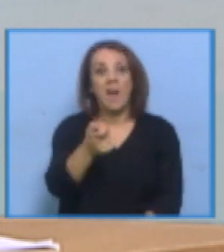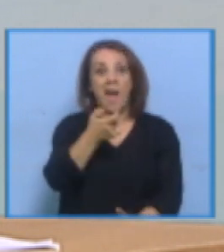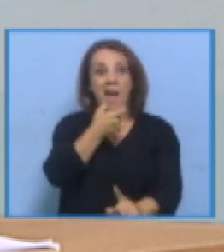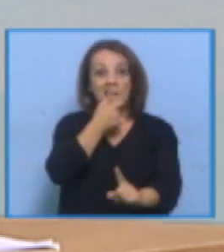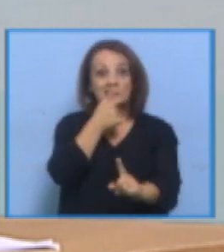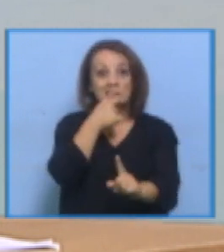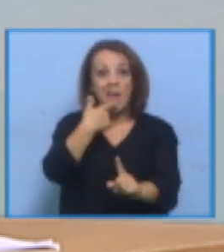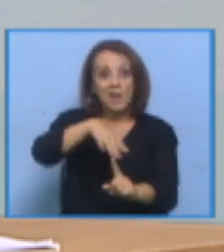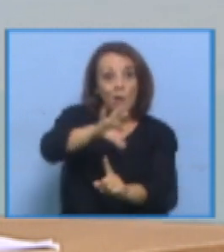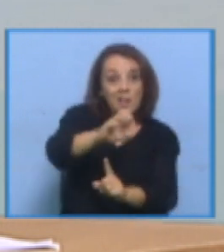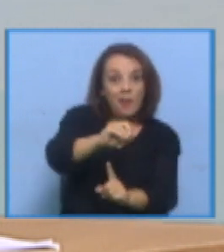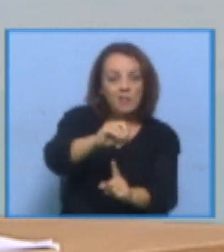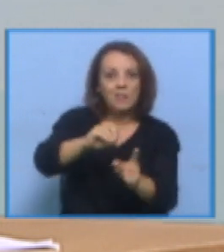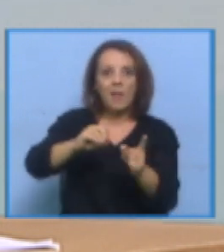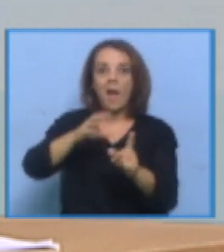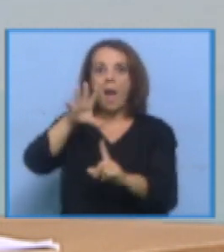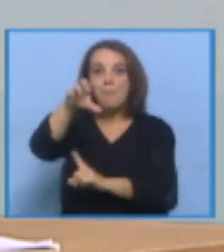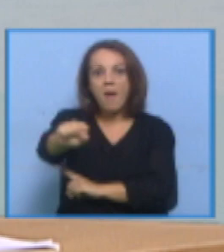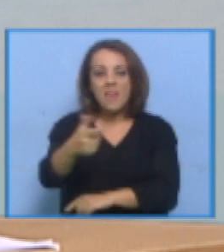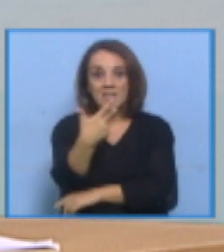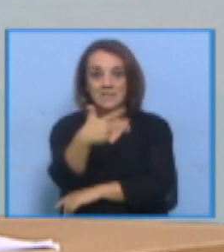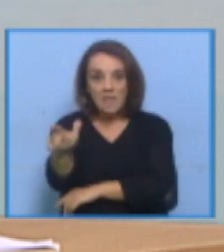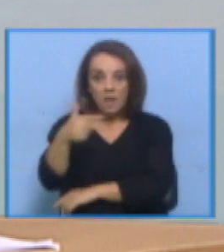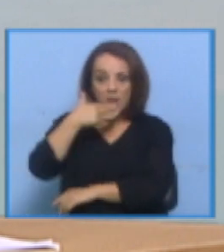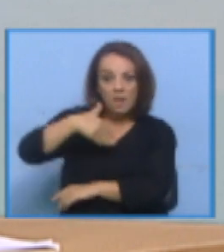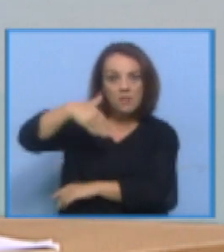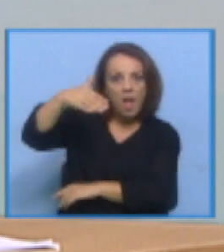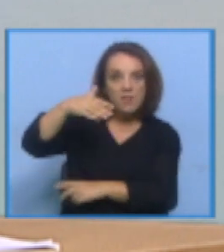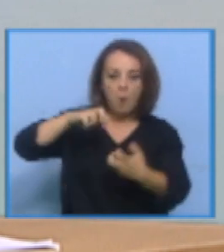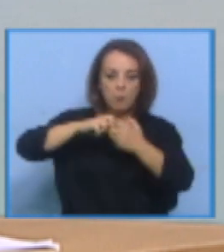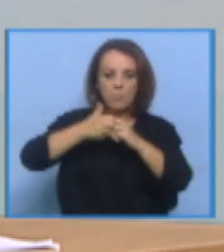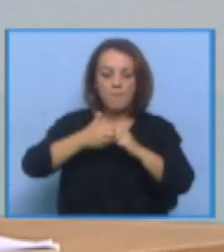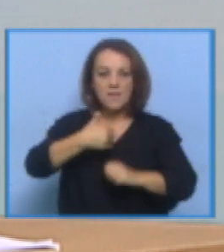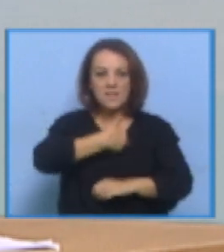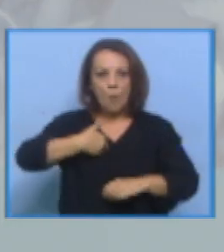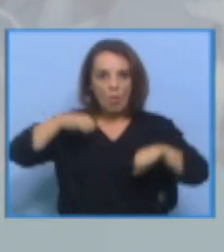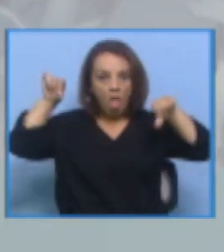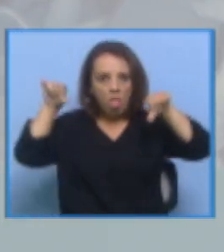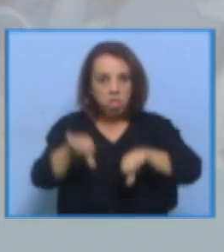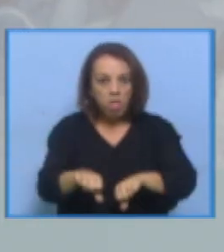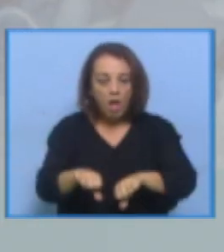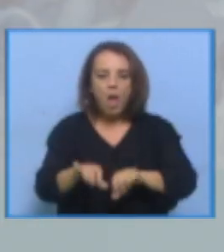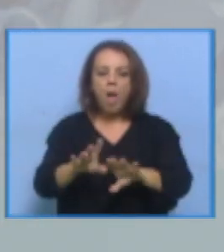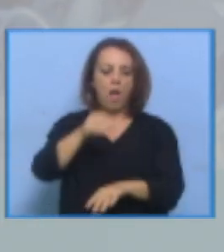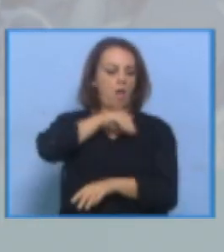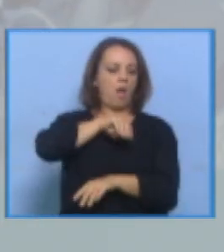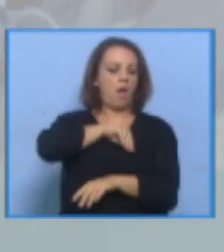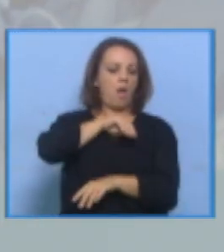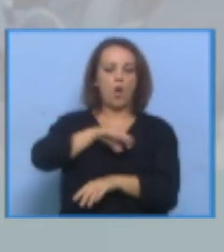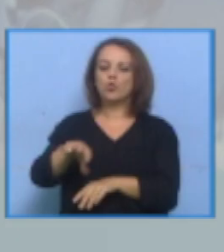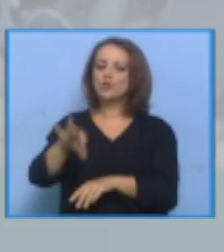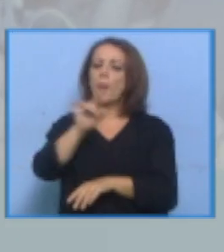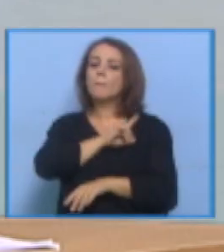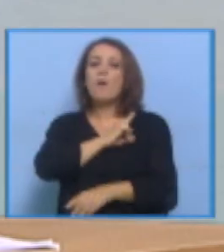aos 100 anos com graves problemas de saúde é gravíssimo, não é? Portanto, temos que fazer... os rendimentos dos portugueses não lhes permitem uma opção pelo setor privado.